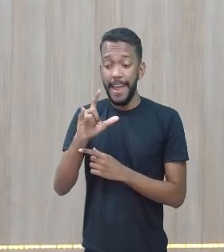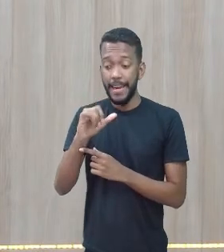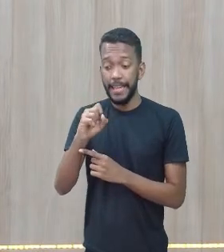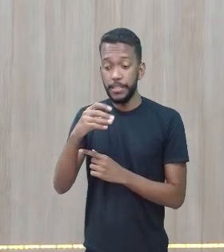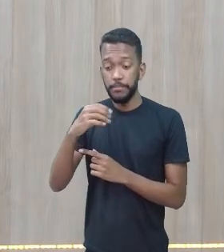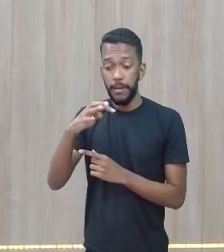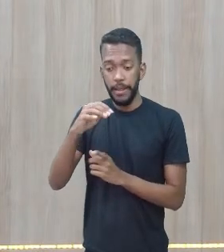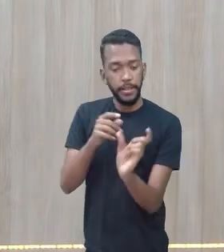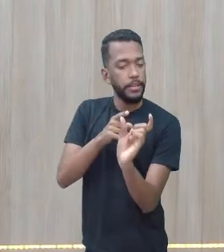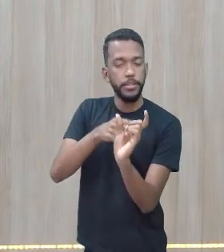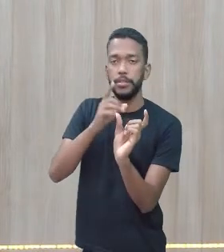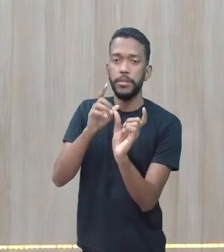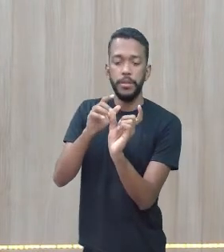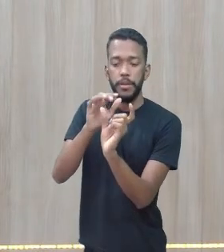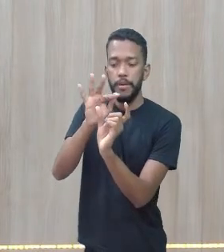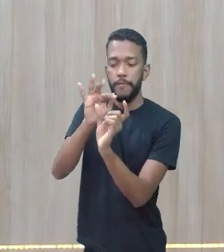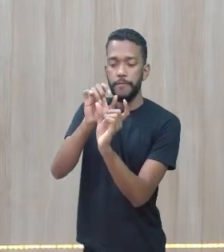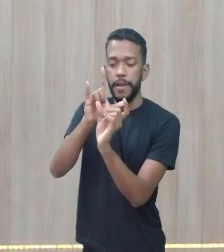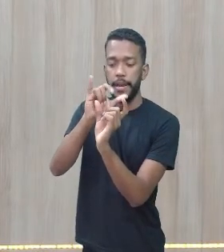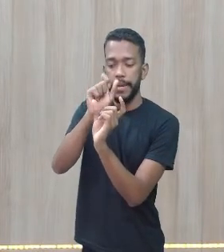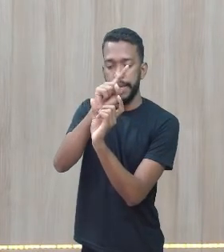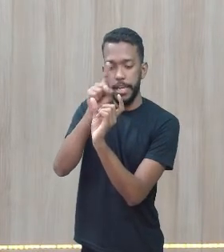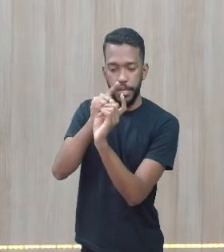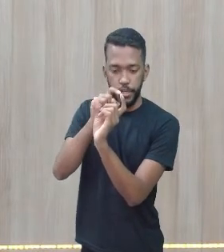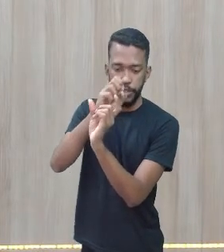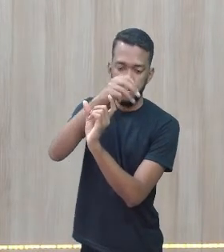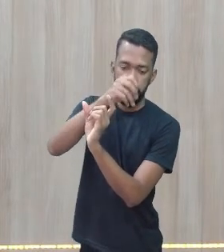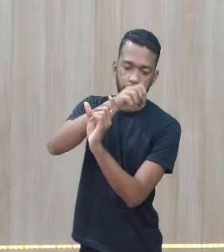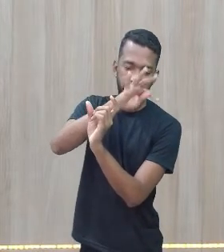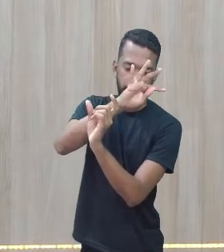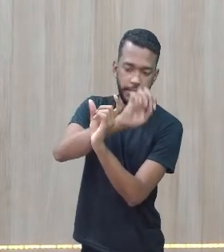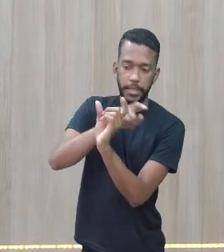só temos o radical e o